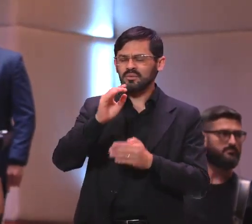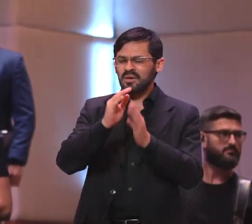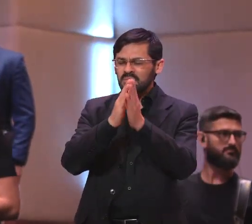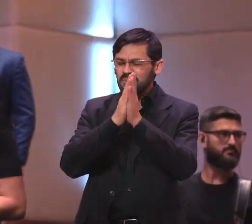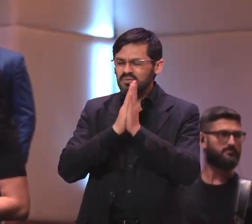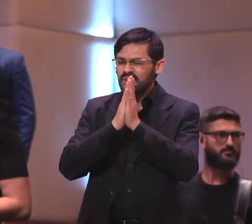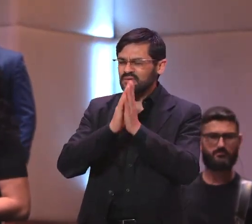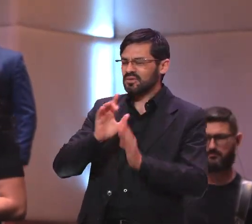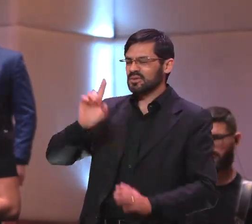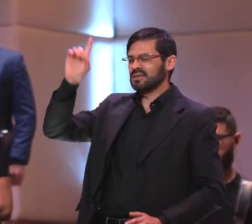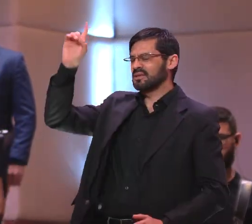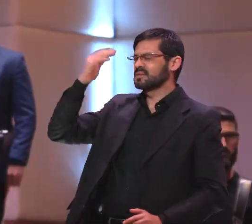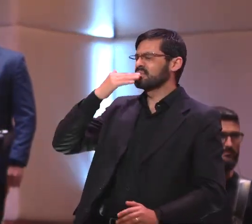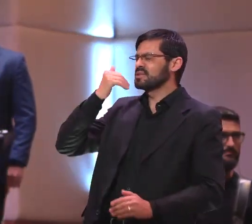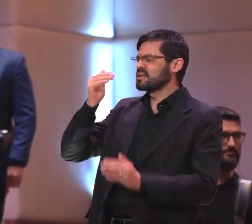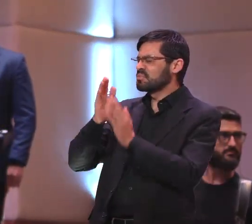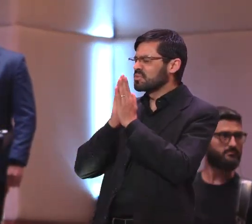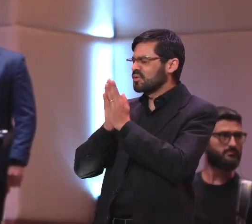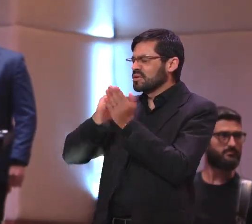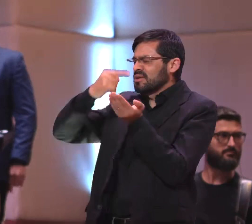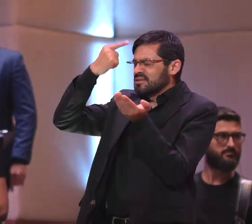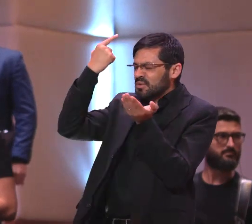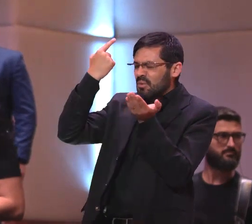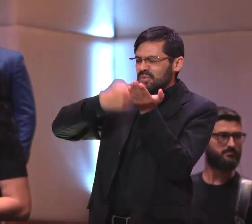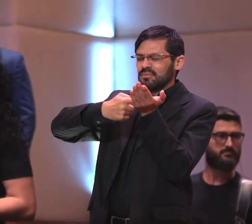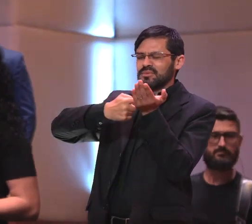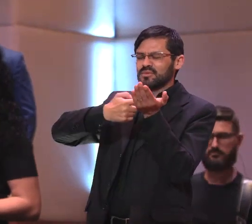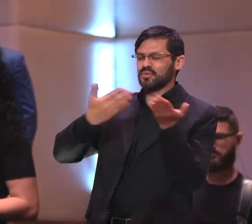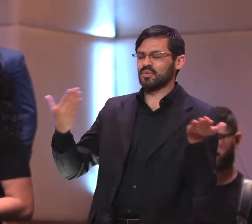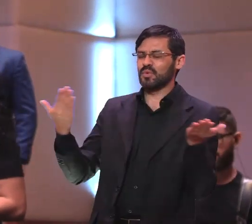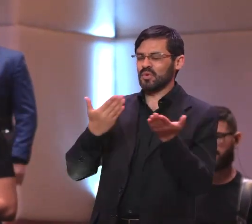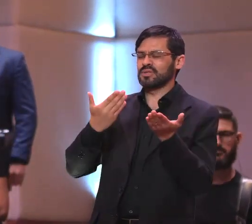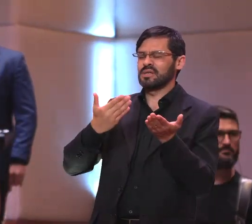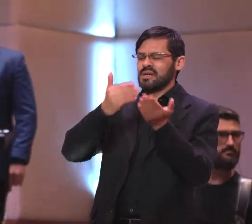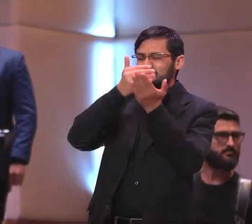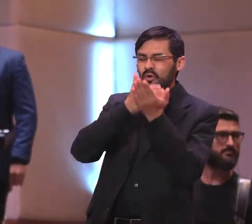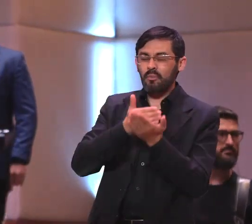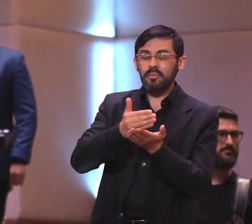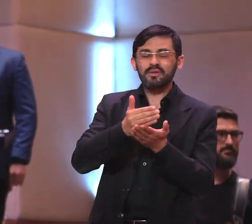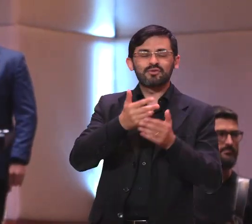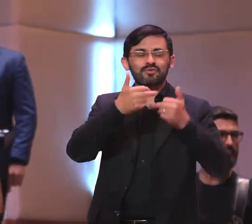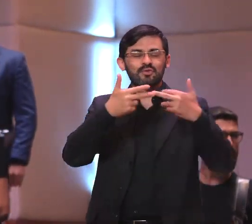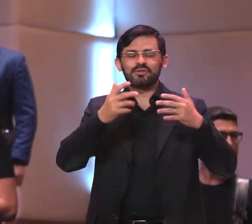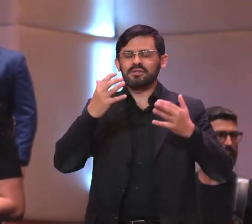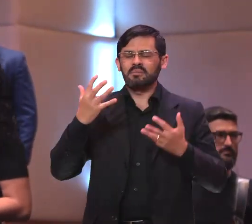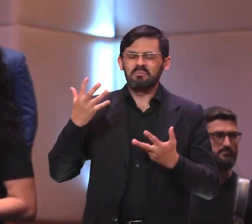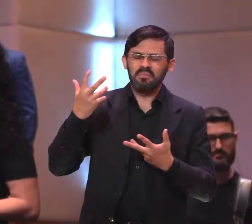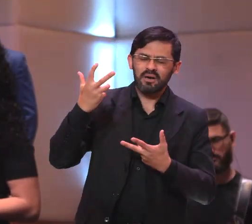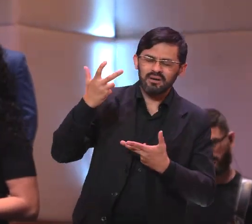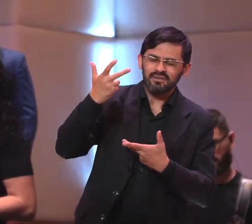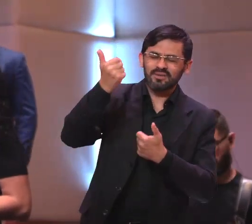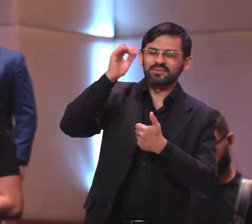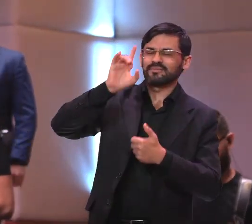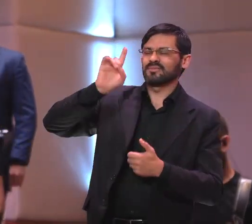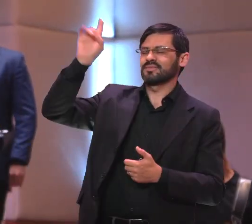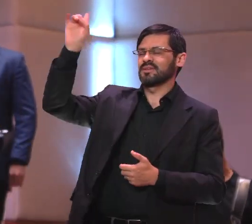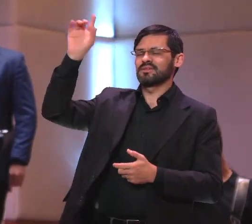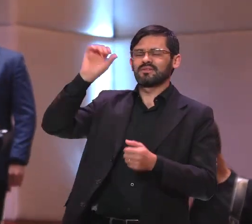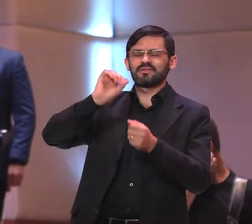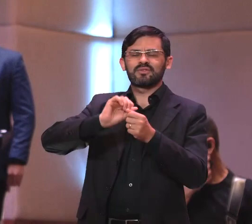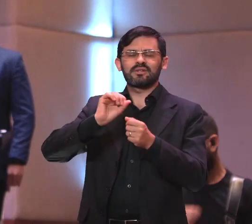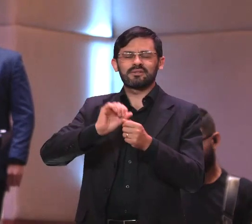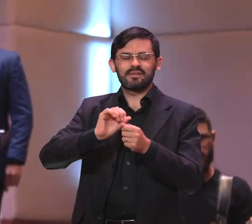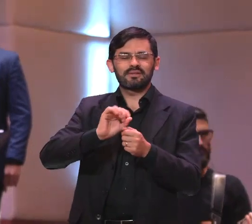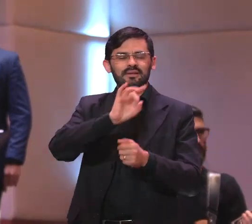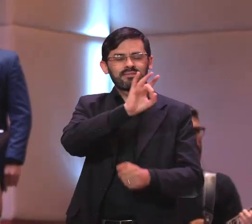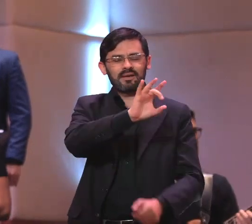eu quero pedir que este compromisso, ele seja o começo de algo maior do Senhor com